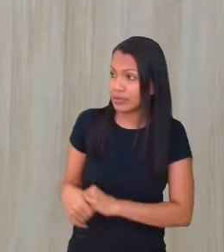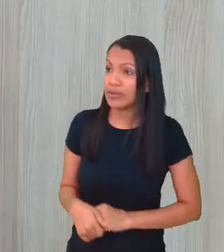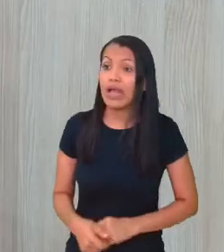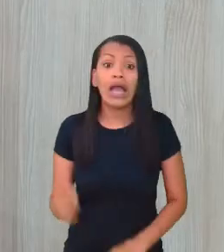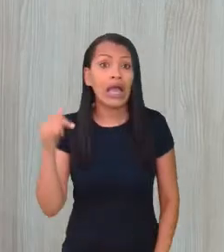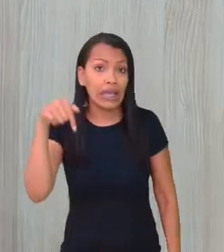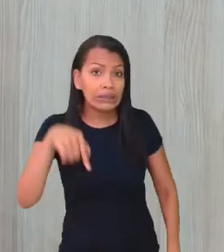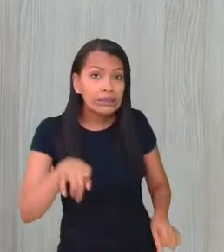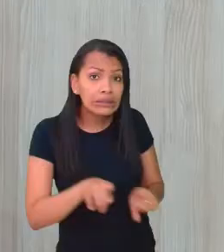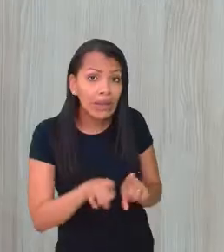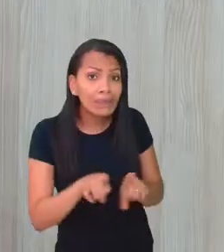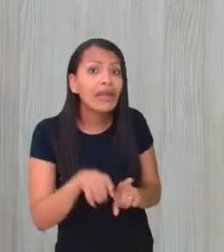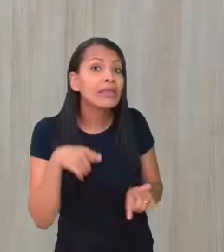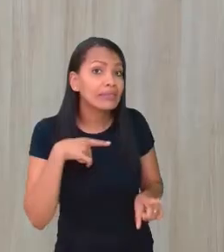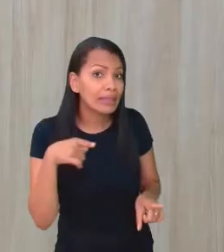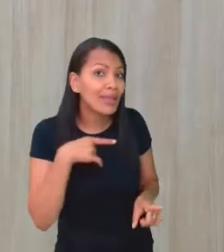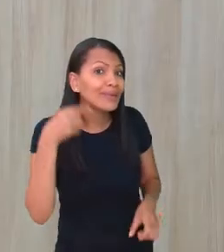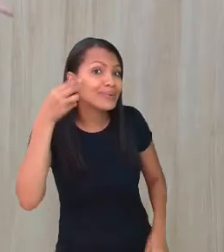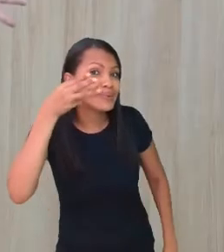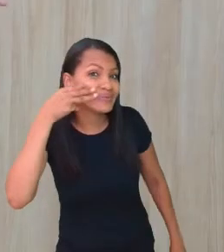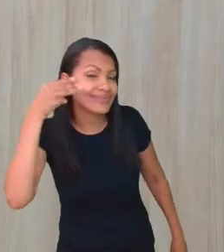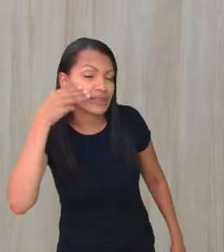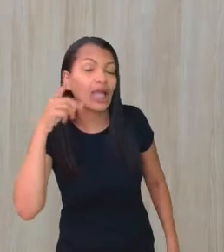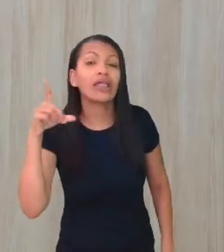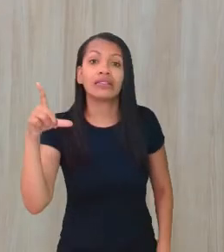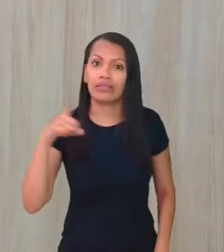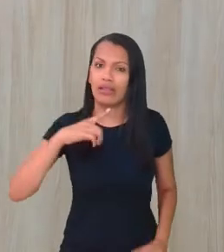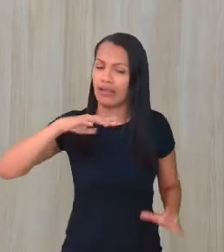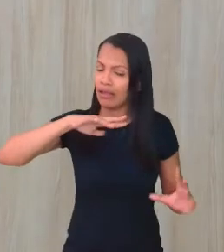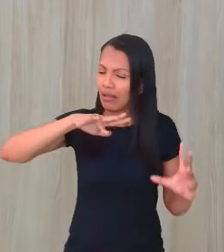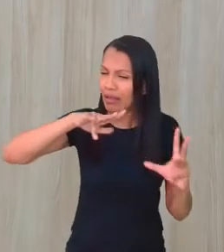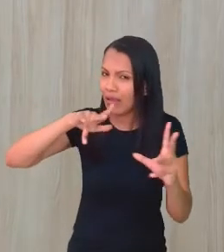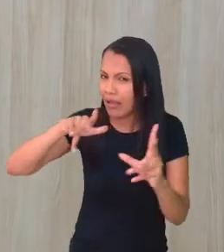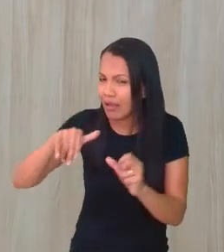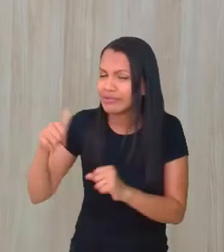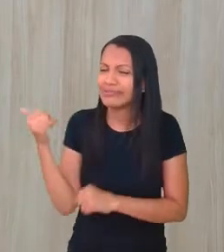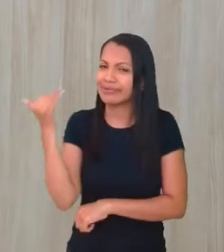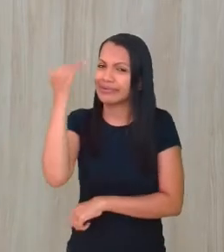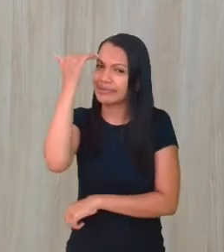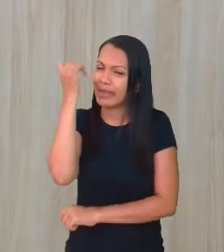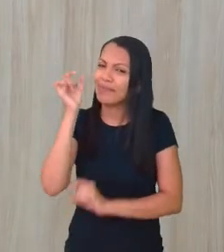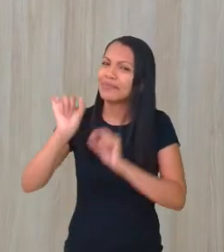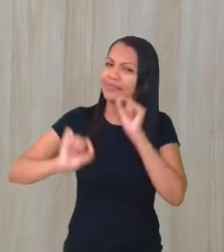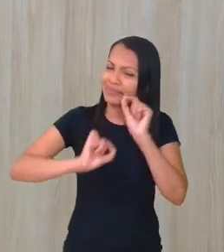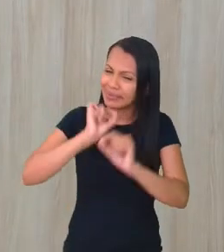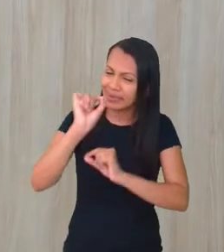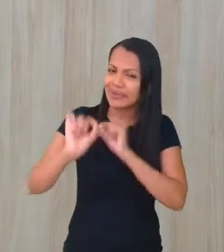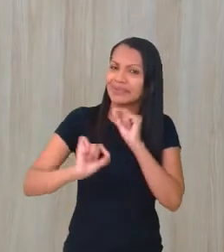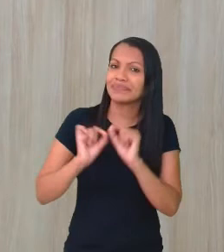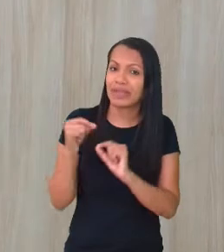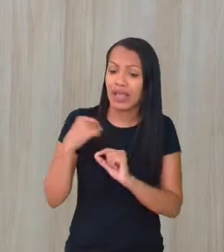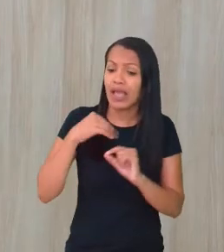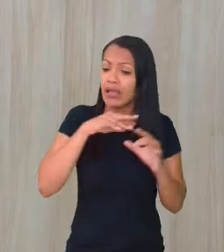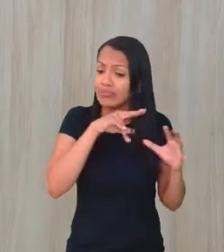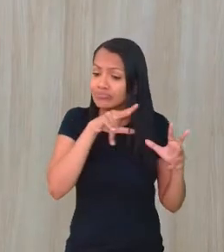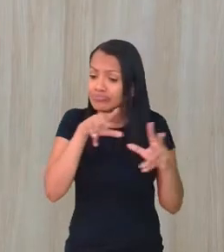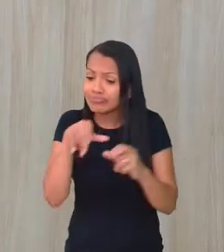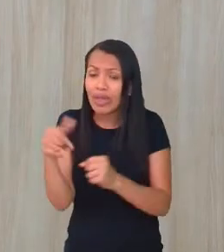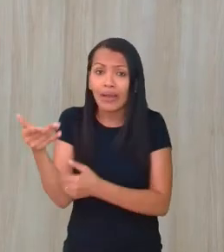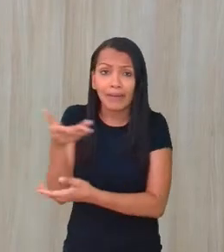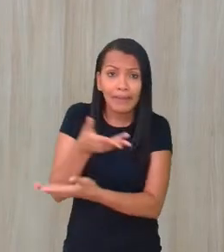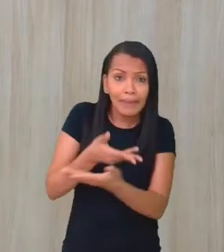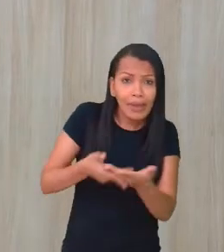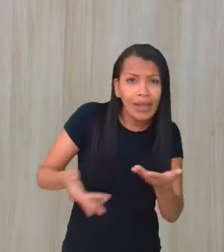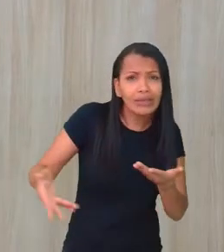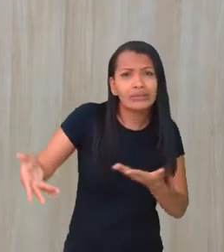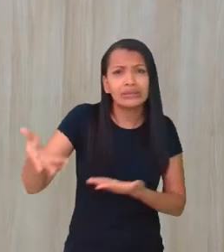aqui. Então tem animais por tudo quanto é canto e a gente sabe que eles interagem entre